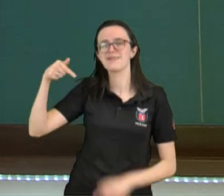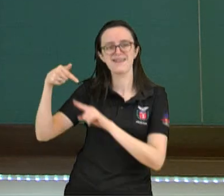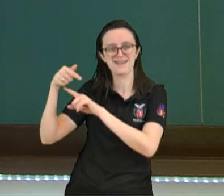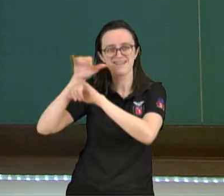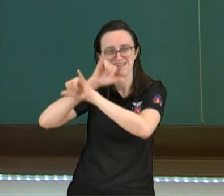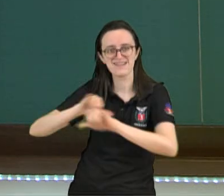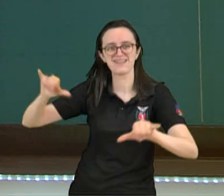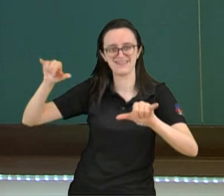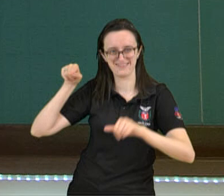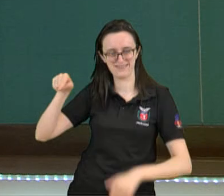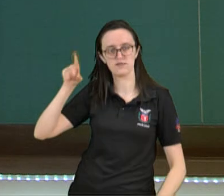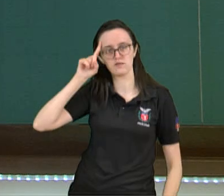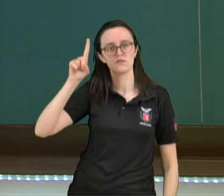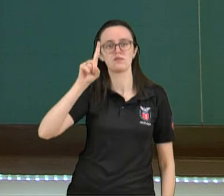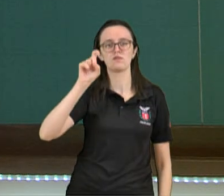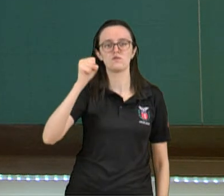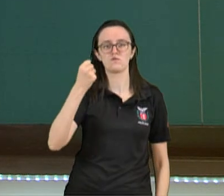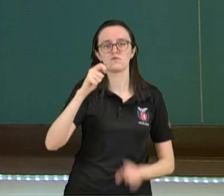do Brasil,